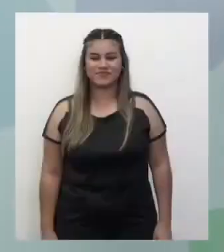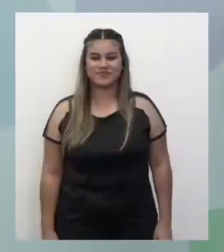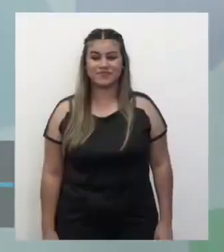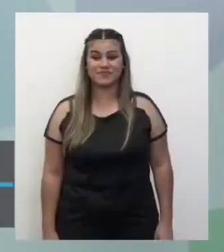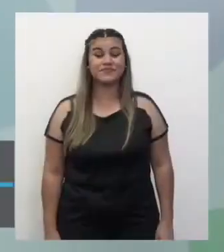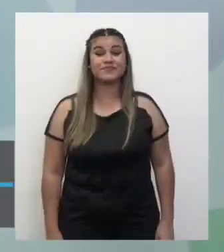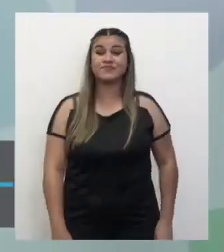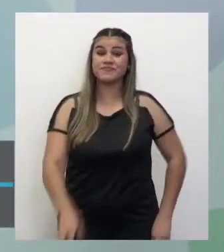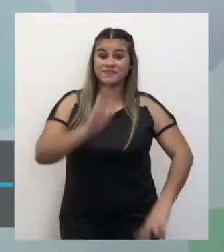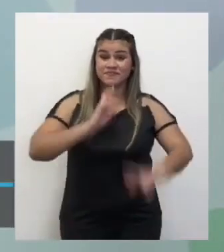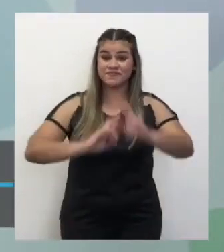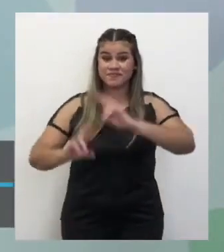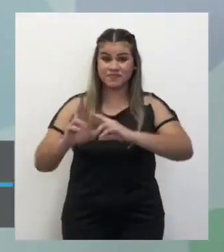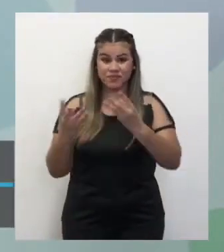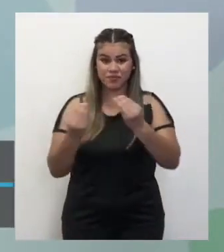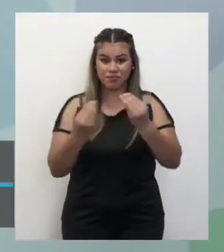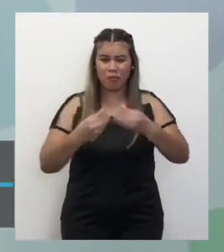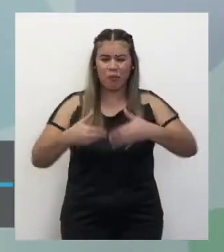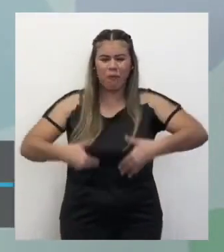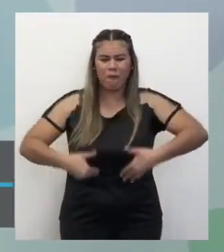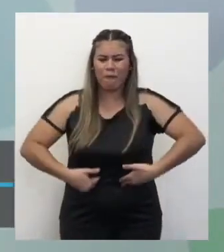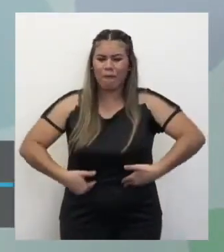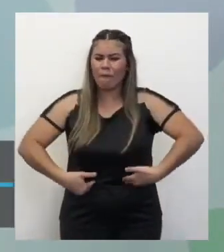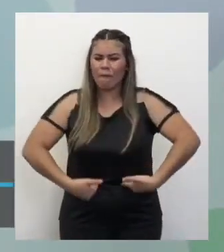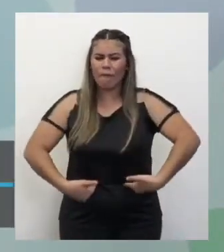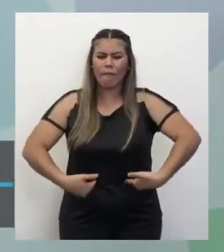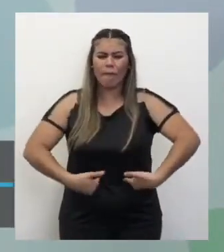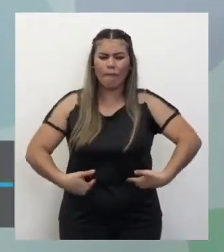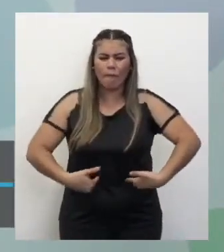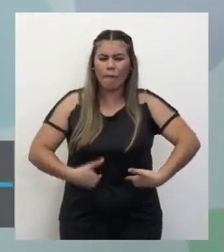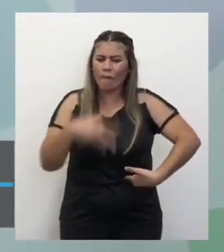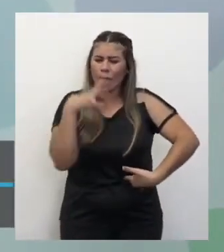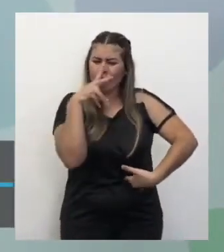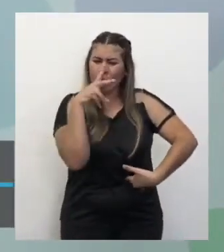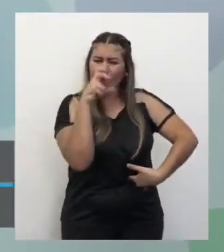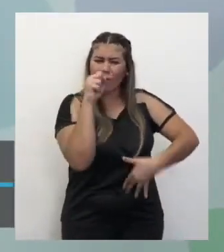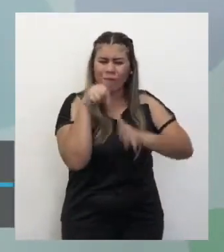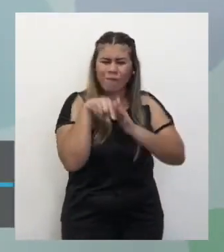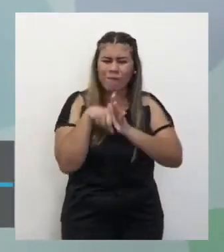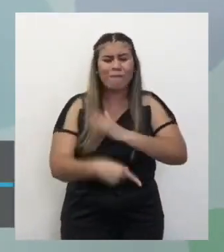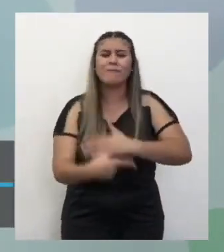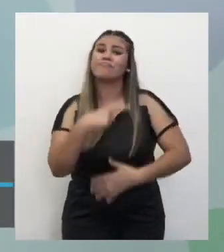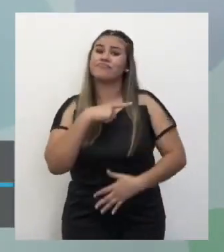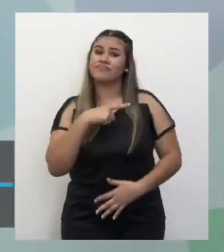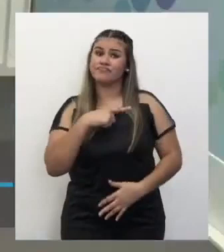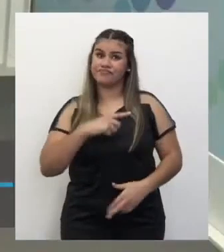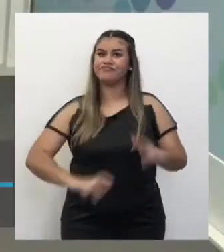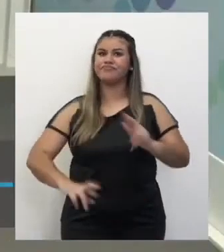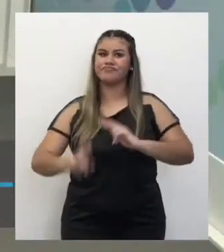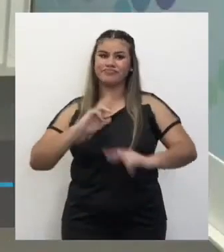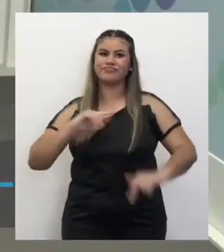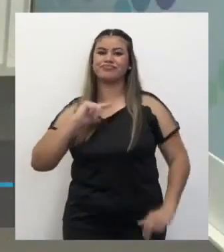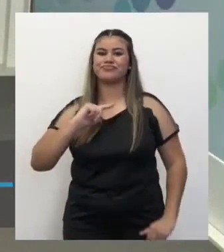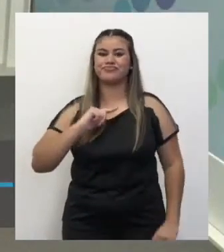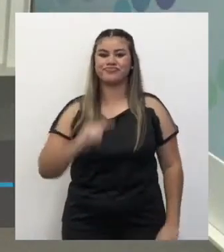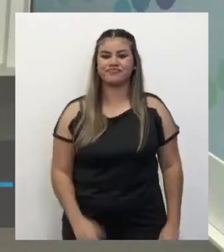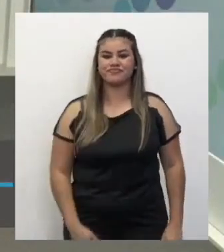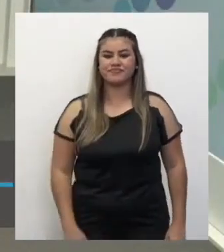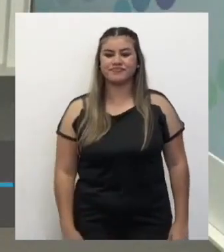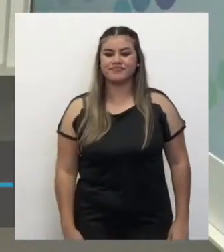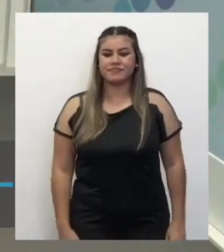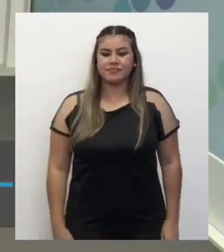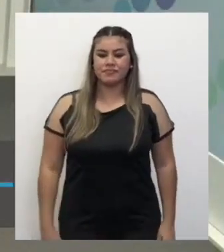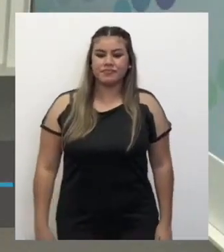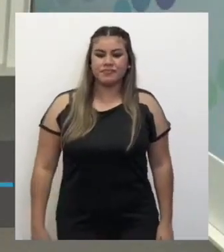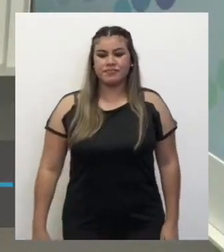E os alunos responderam, muita fome e fome extrema, foi o que prevaleceu aqui, professor Mauro. Sim, mas notem,